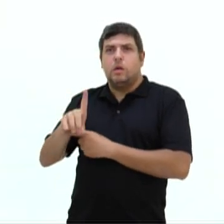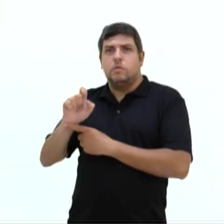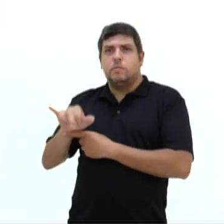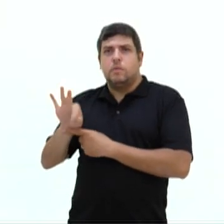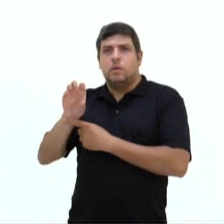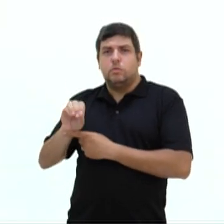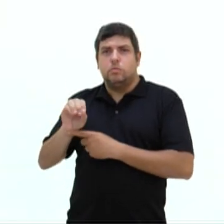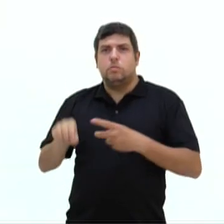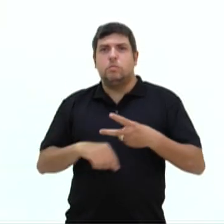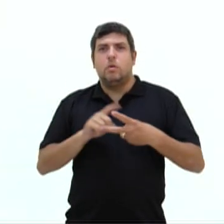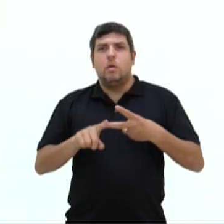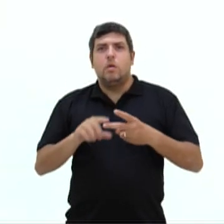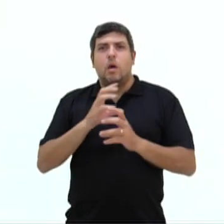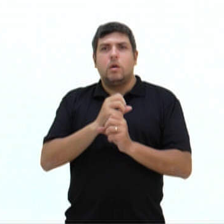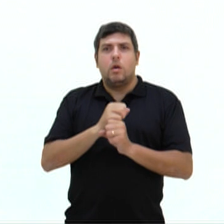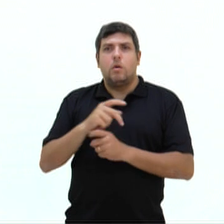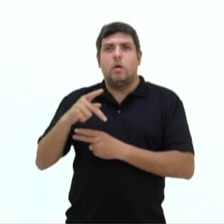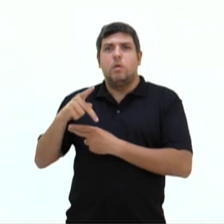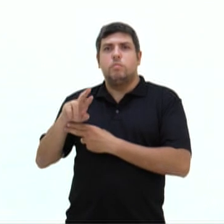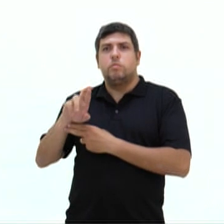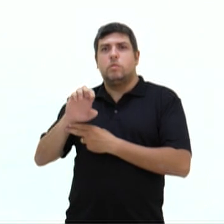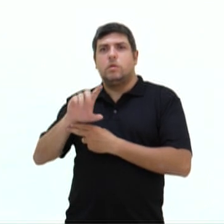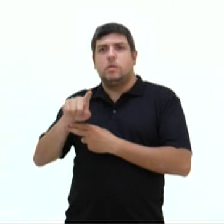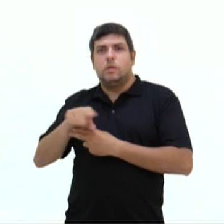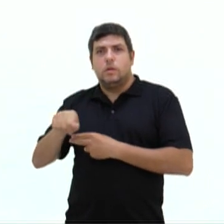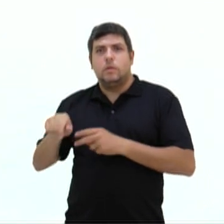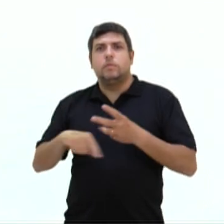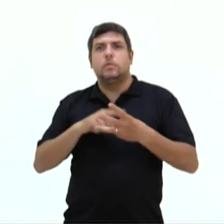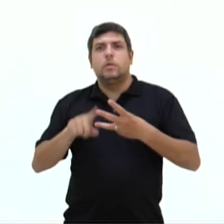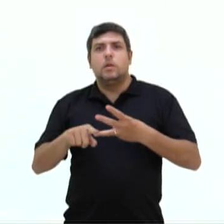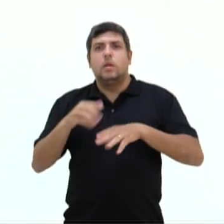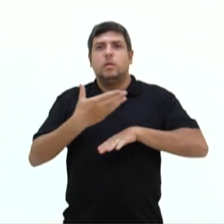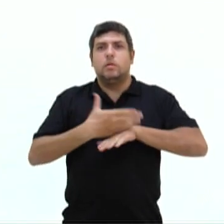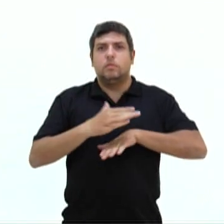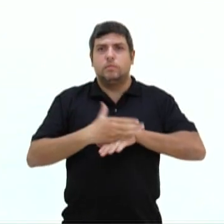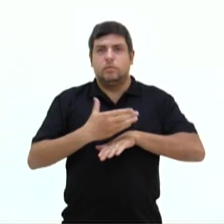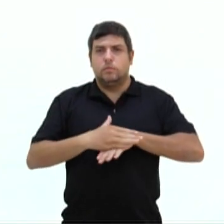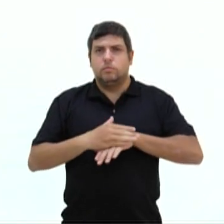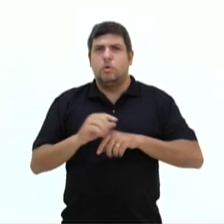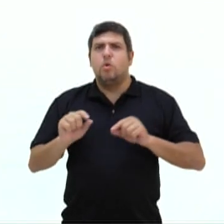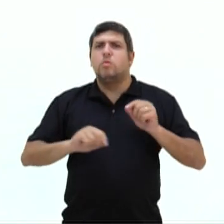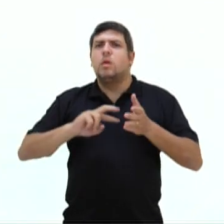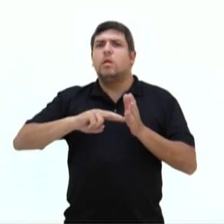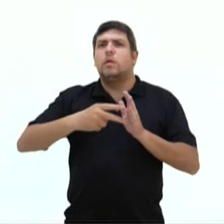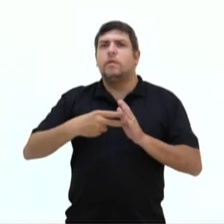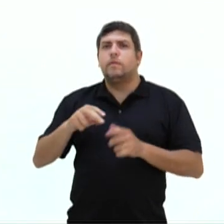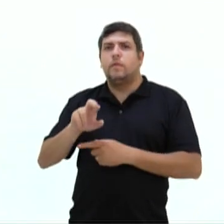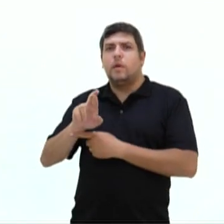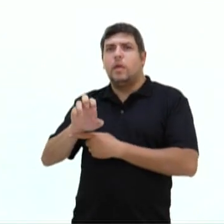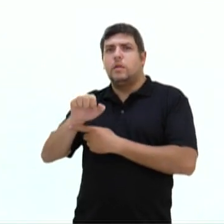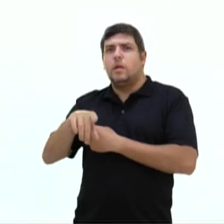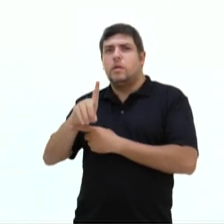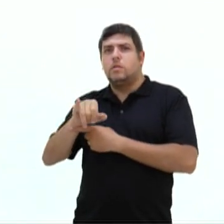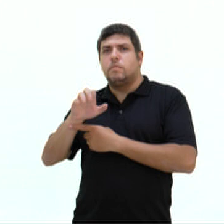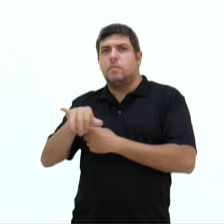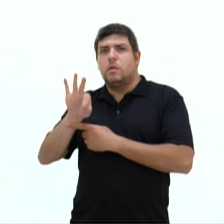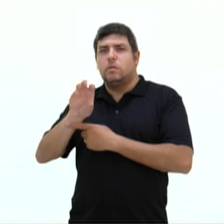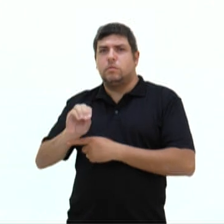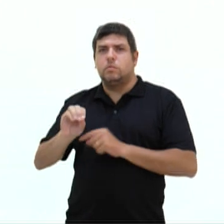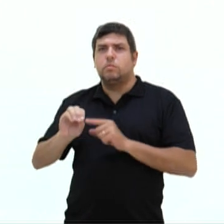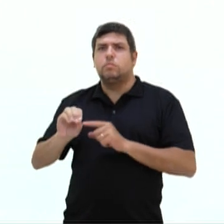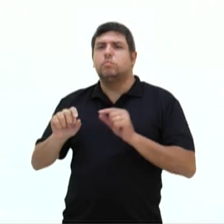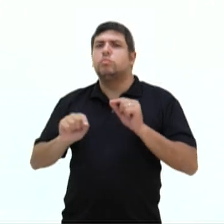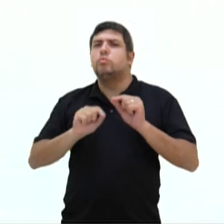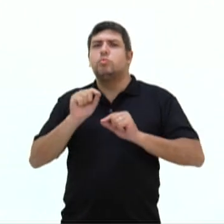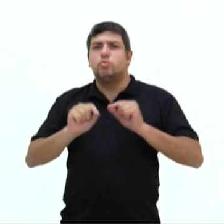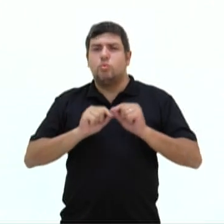de pureza e os exercícios para praticar. Tá? Então, o que é o rendimento? Teoricamente, tá, a gente considera que